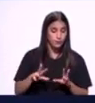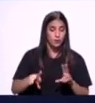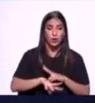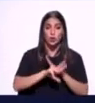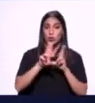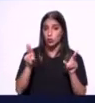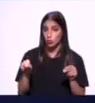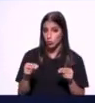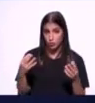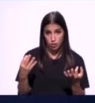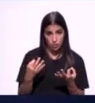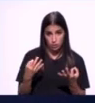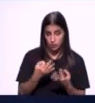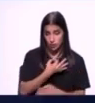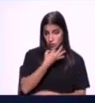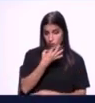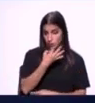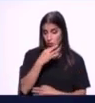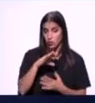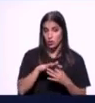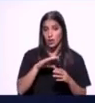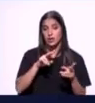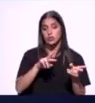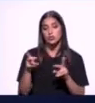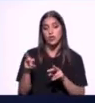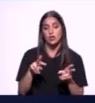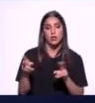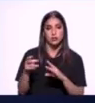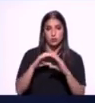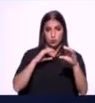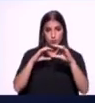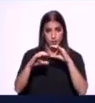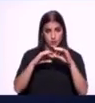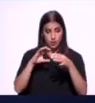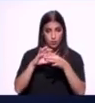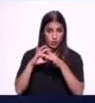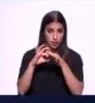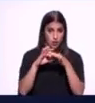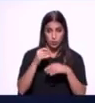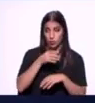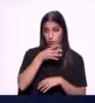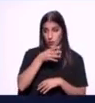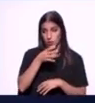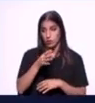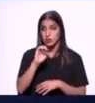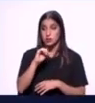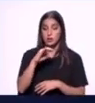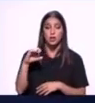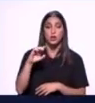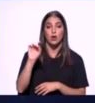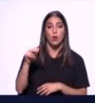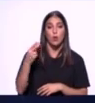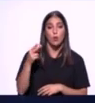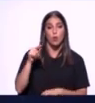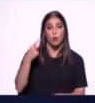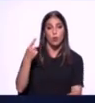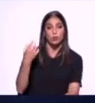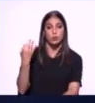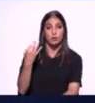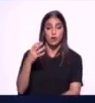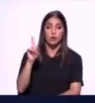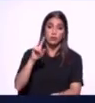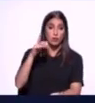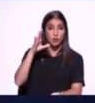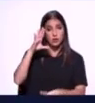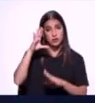vinculou qualquer linha discursiva ou estratégia de comunicação através de comentadores da SIC ou de outros, e é inaceitável